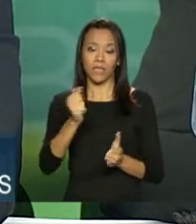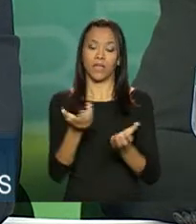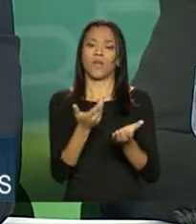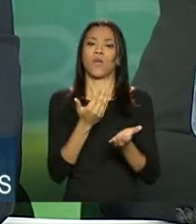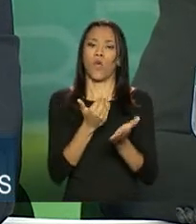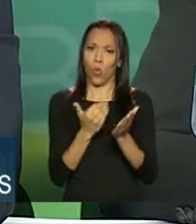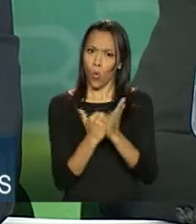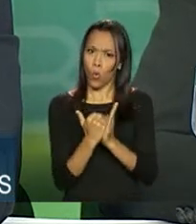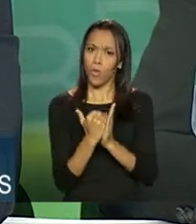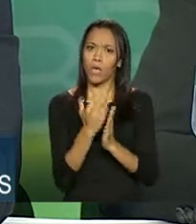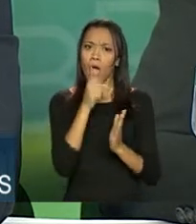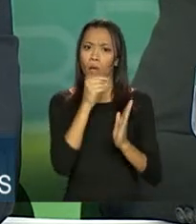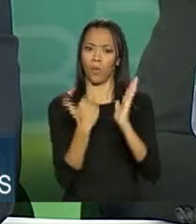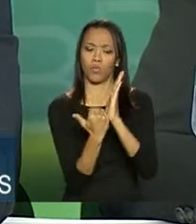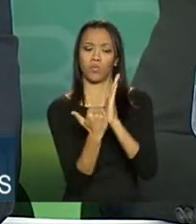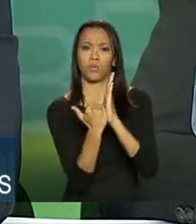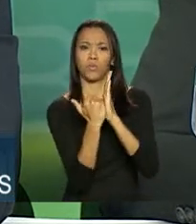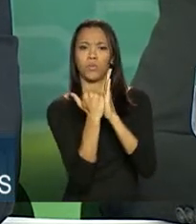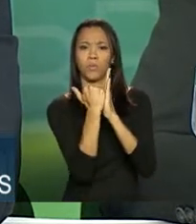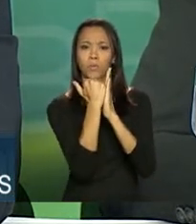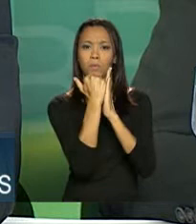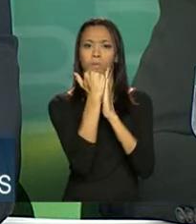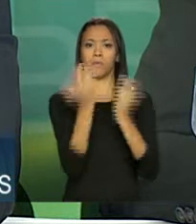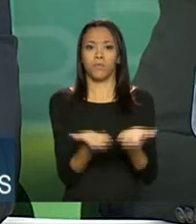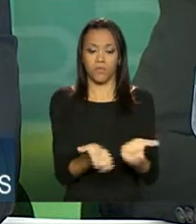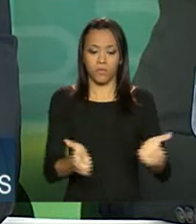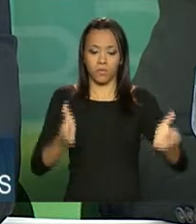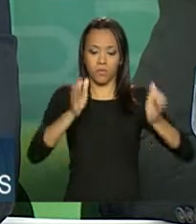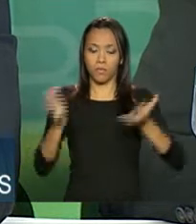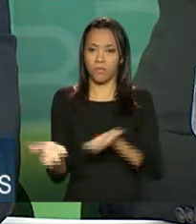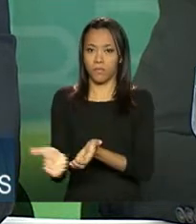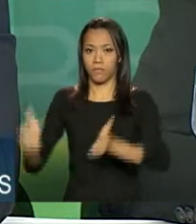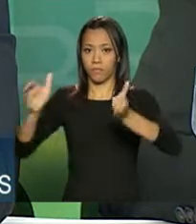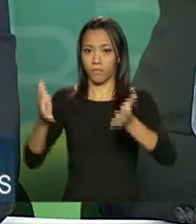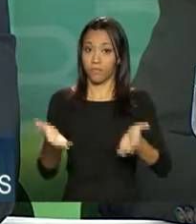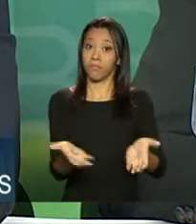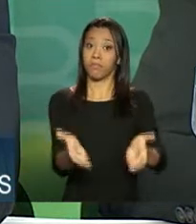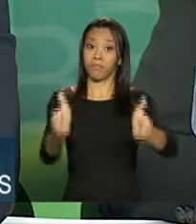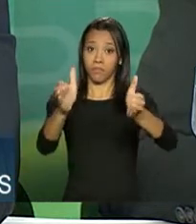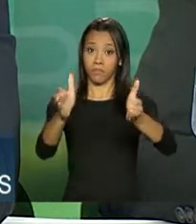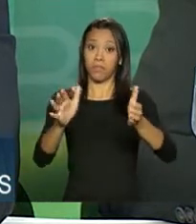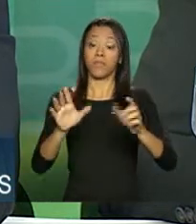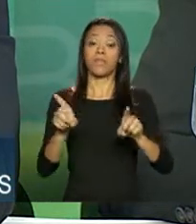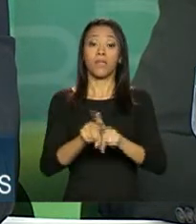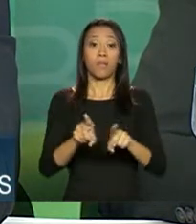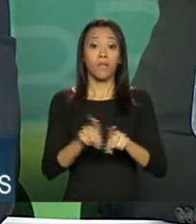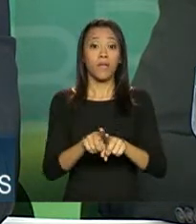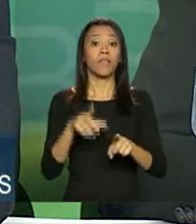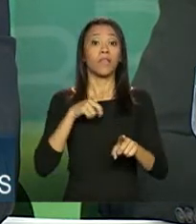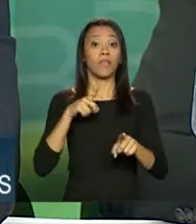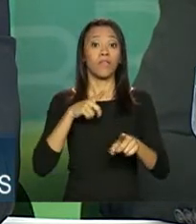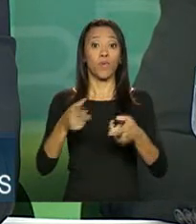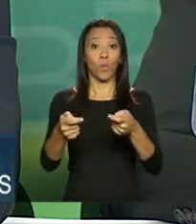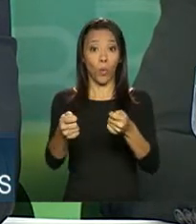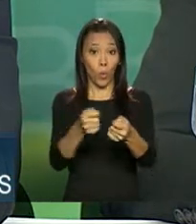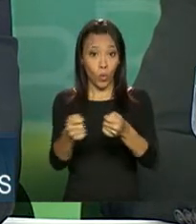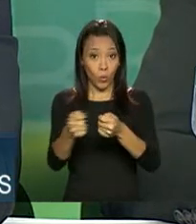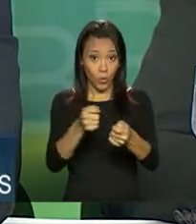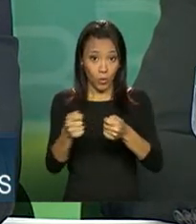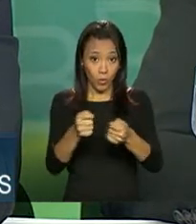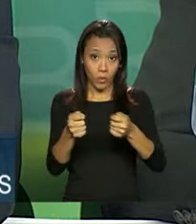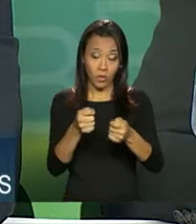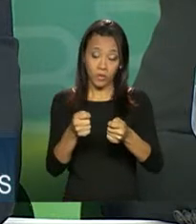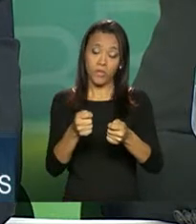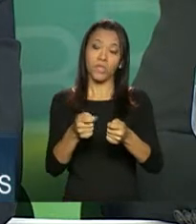baixo Agora para vocês terem uma ideia também lá no reservatório houve uma redução da liberação em Três